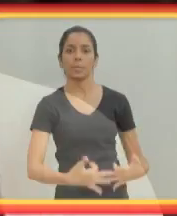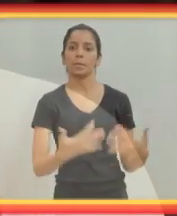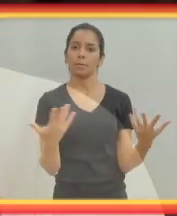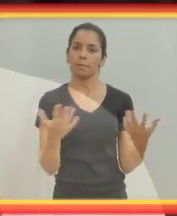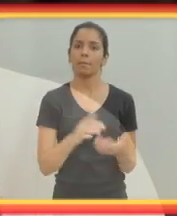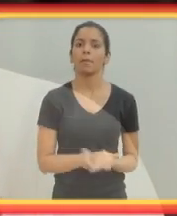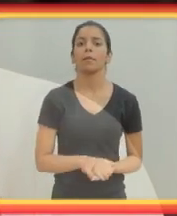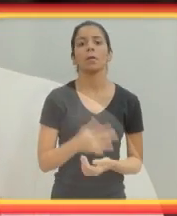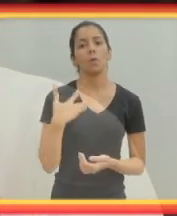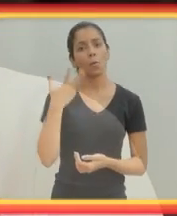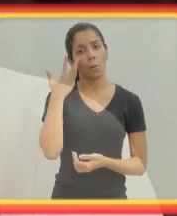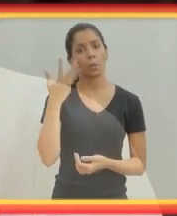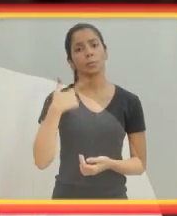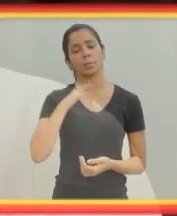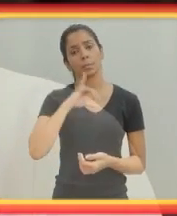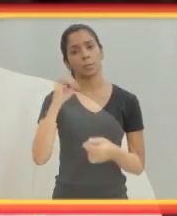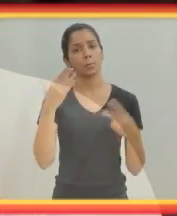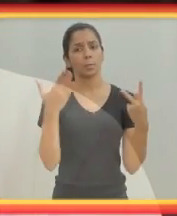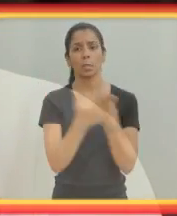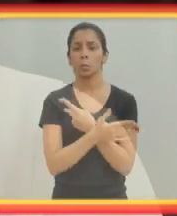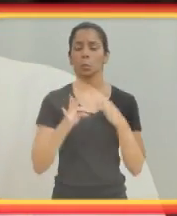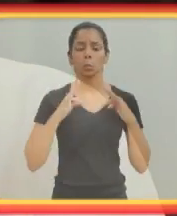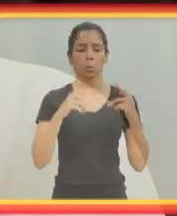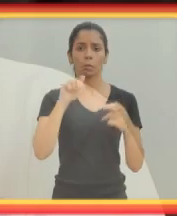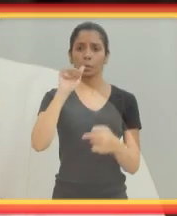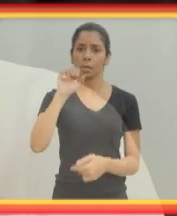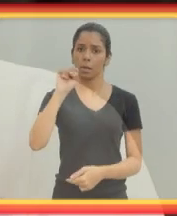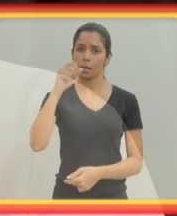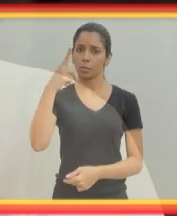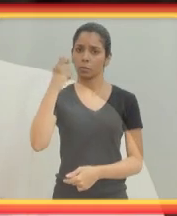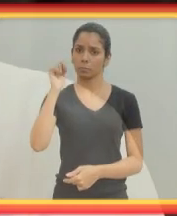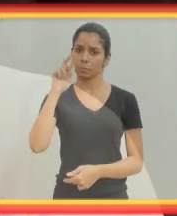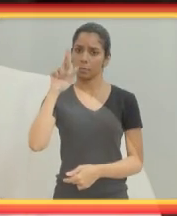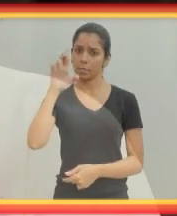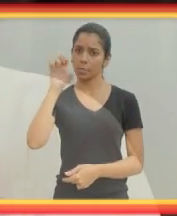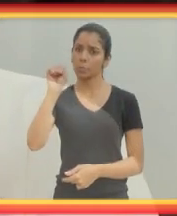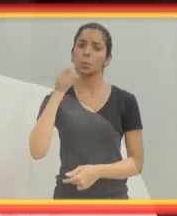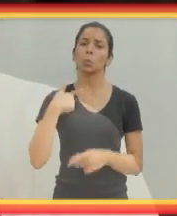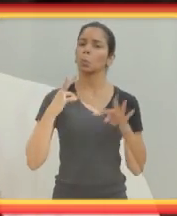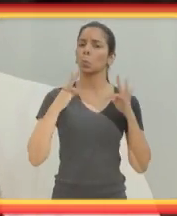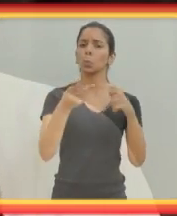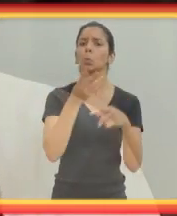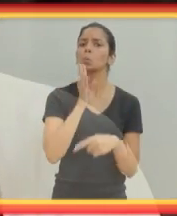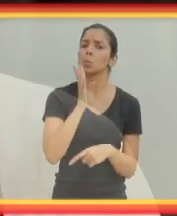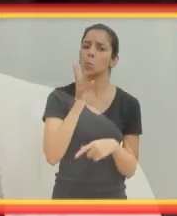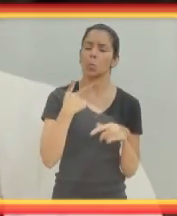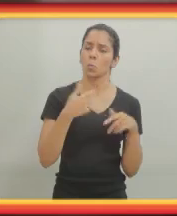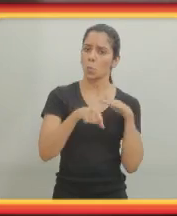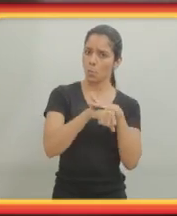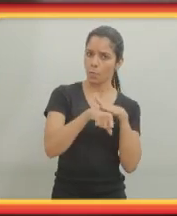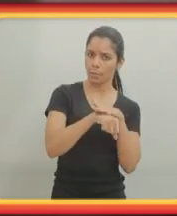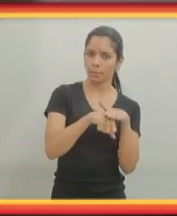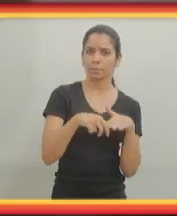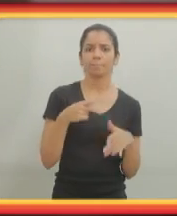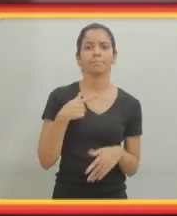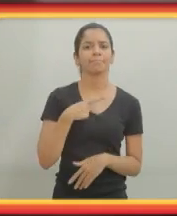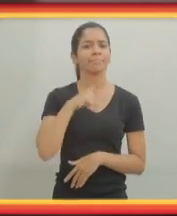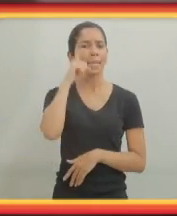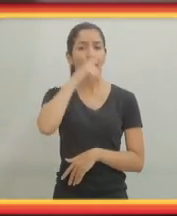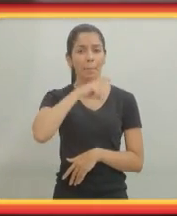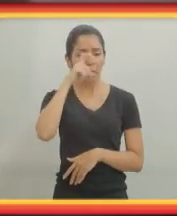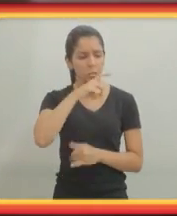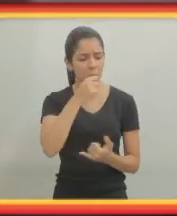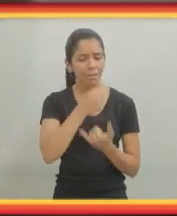ele que eu acho que isso acontece com todos os ASPs, pelo menos com todos os que eu já conversei. A mentira,